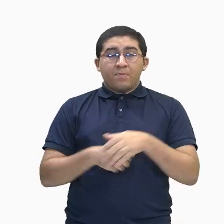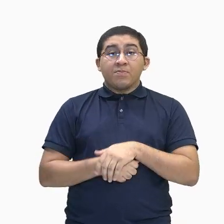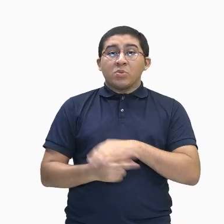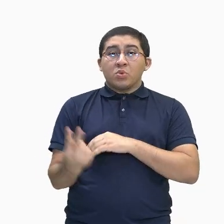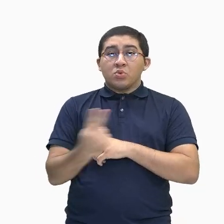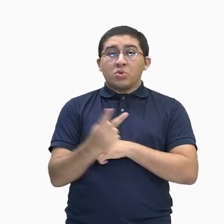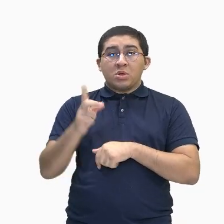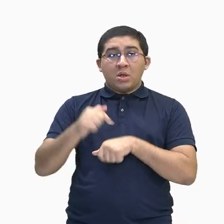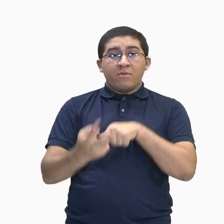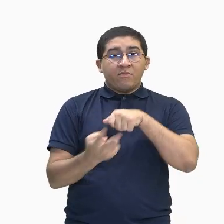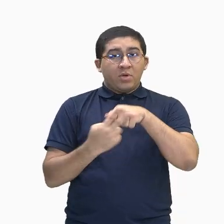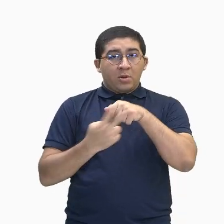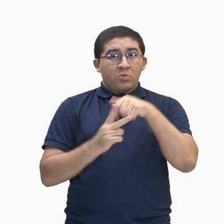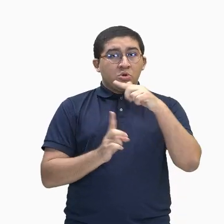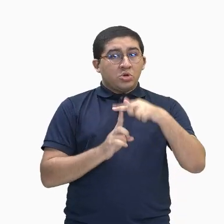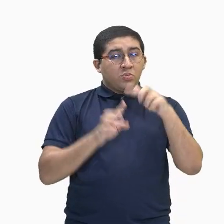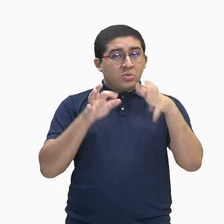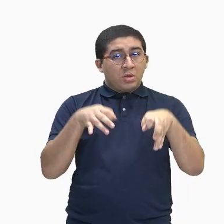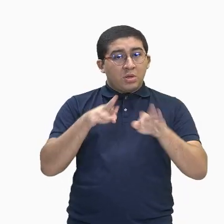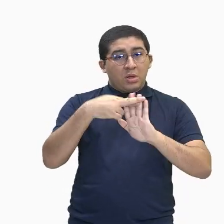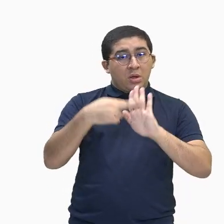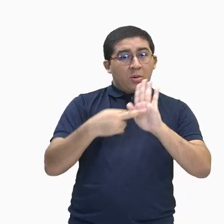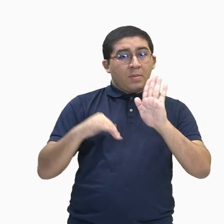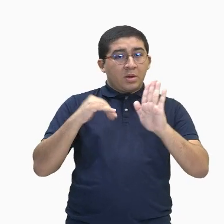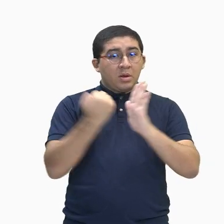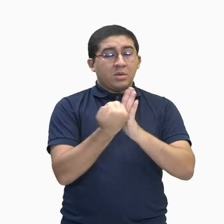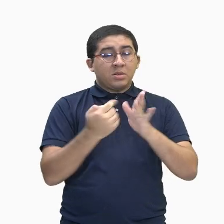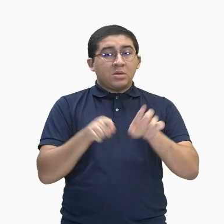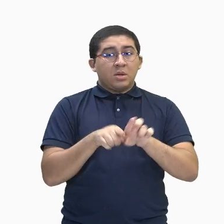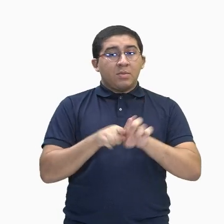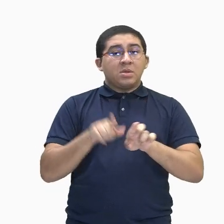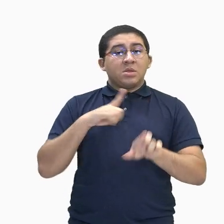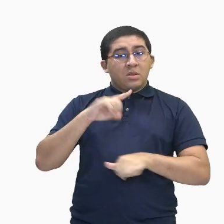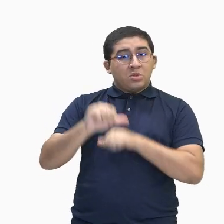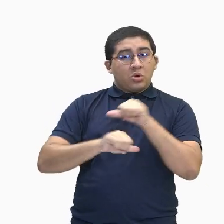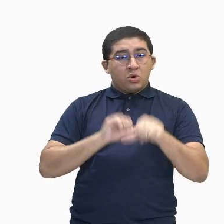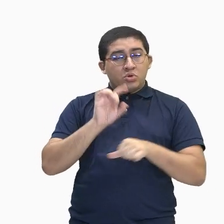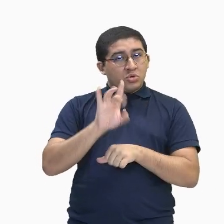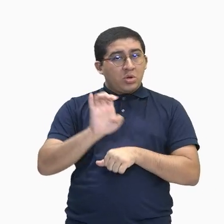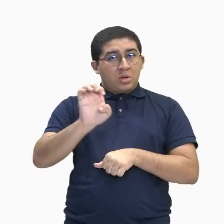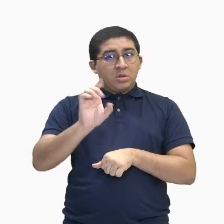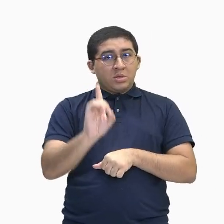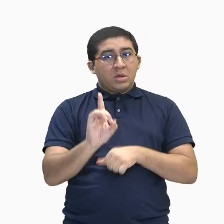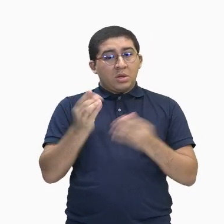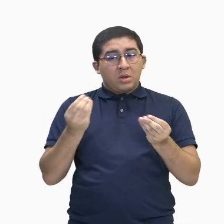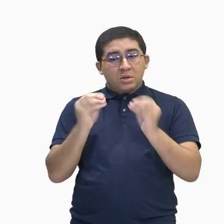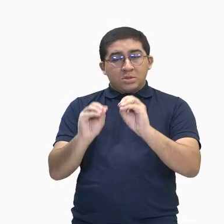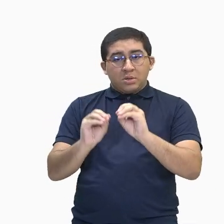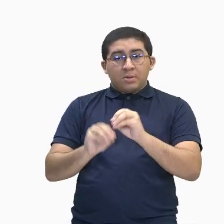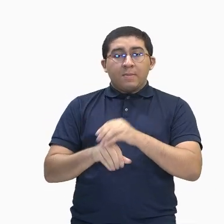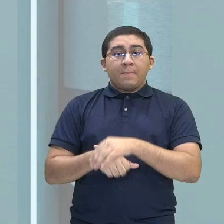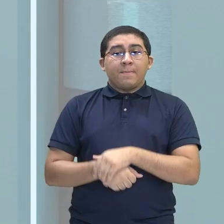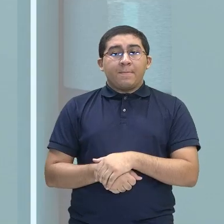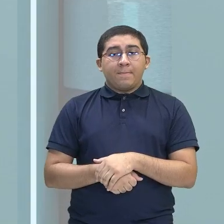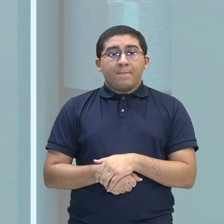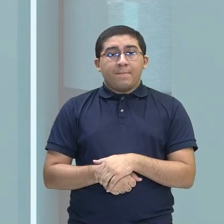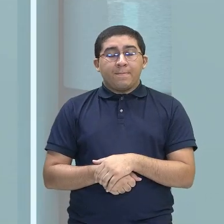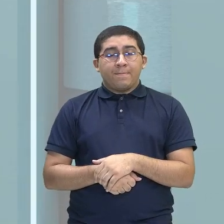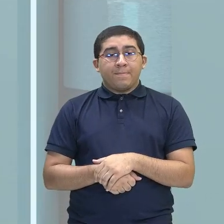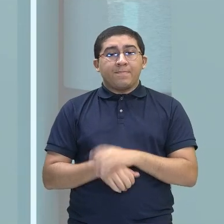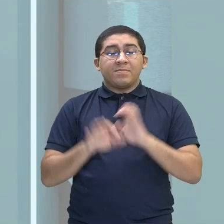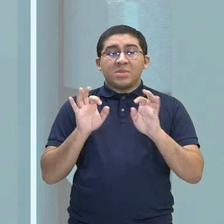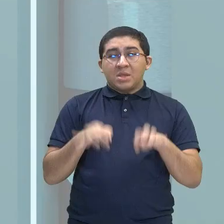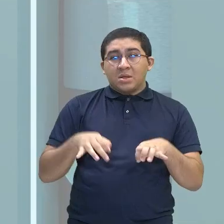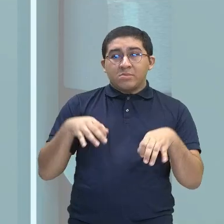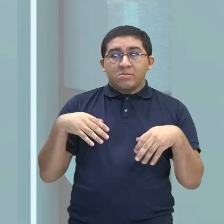verbos regulares e look fica looked, disappear fica disappeared, alright? E